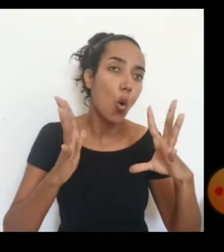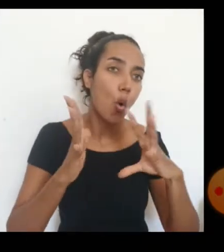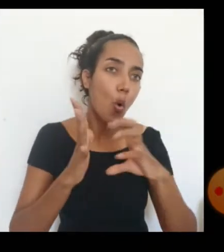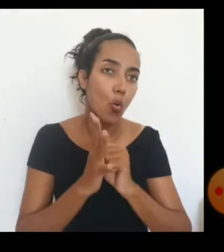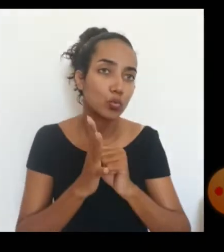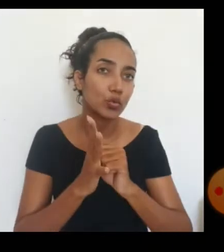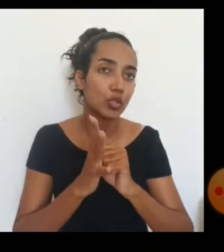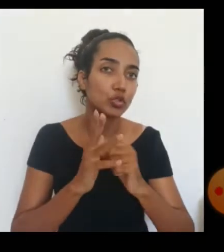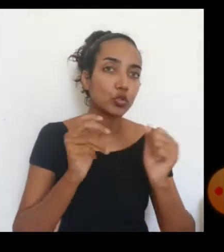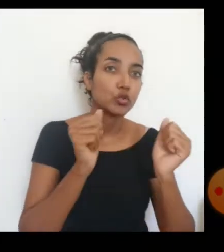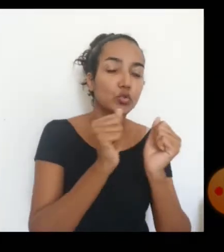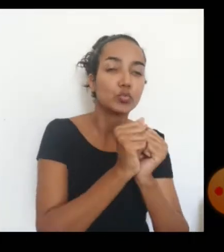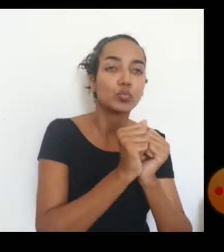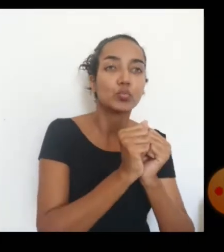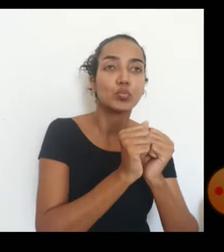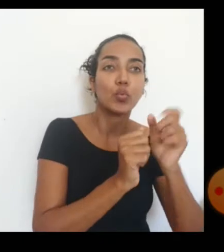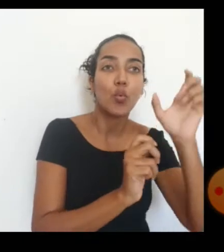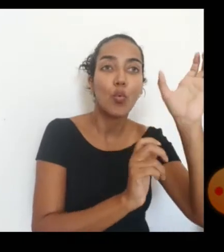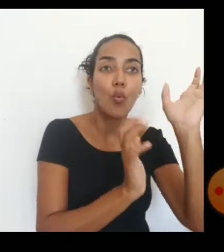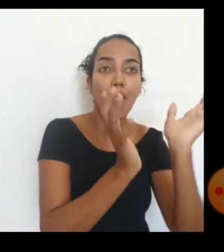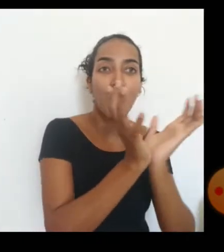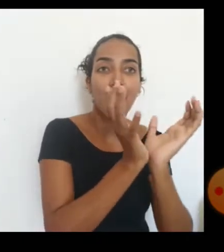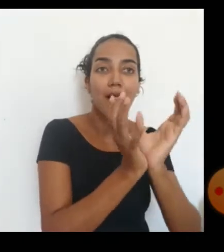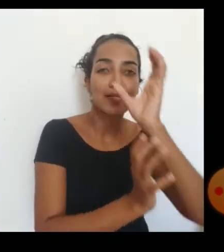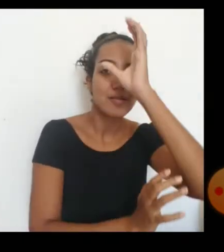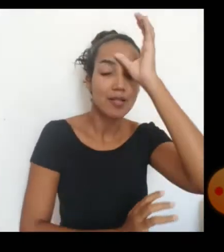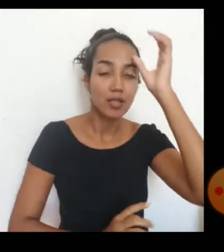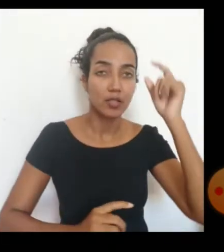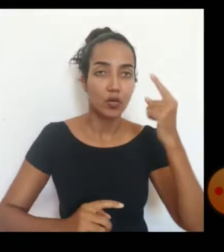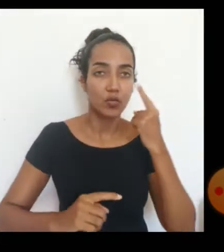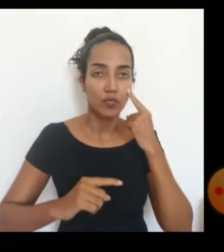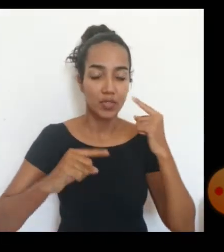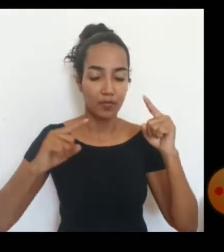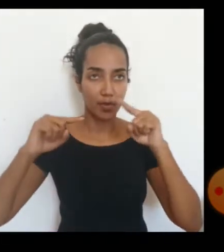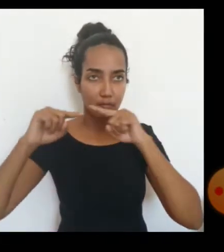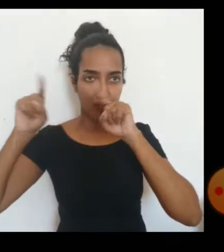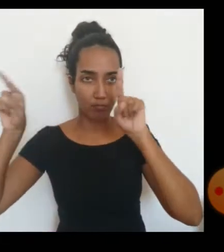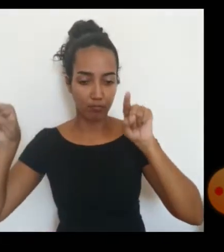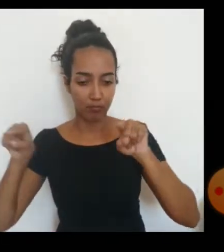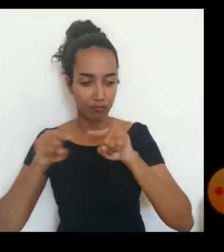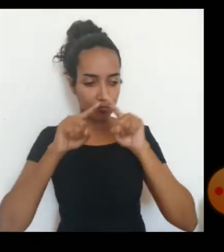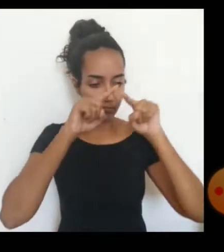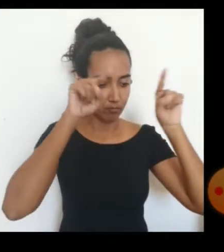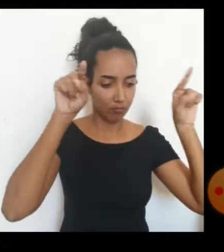uma associação no diagrama UML, significa que existe uma relação entre as classes.